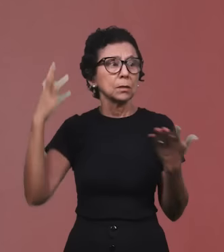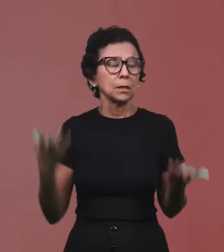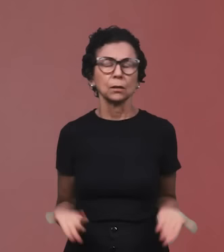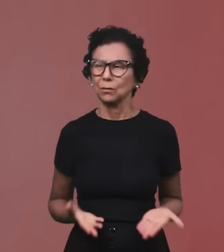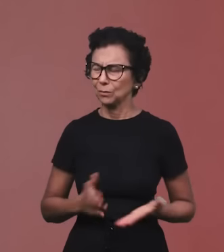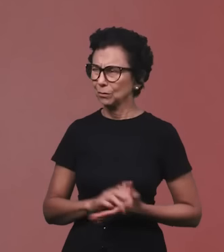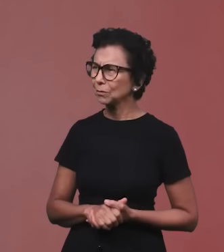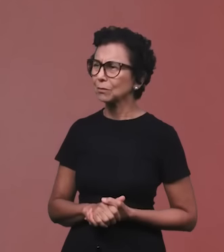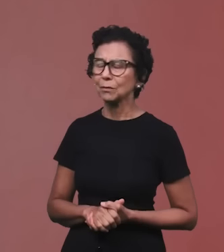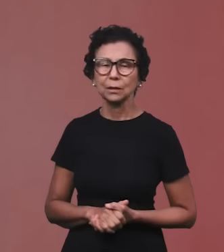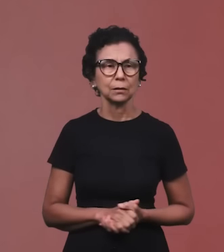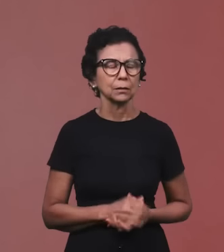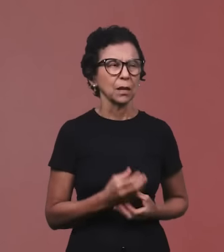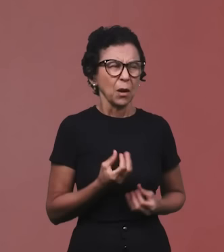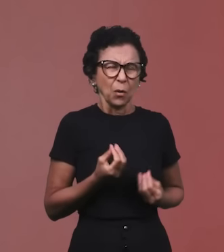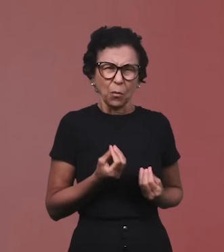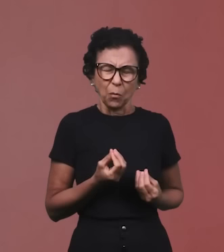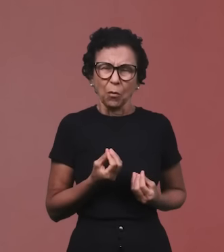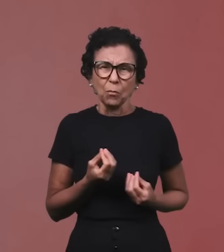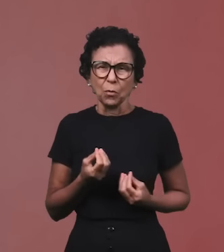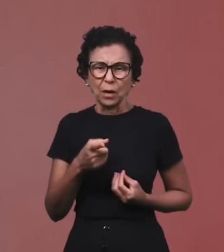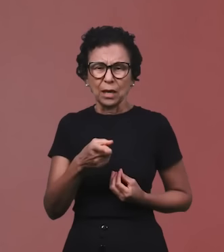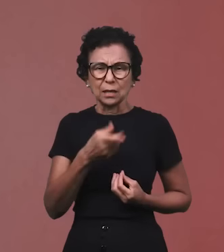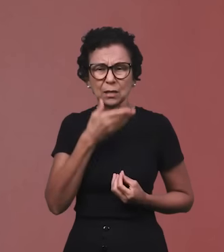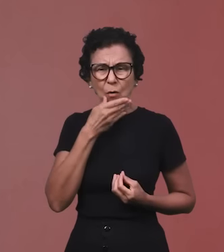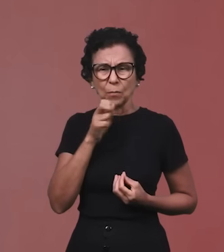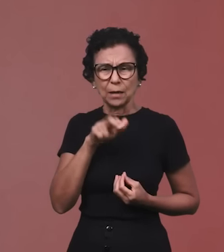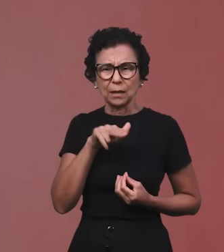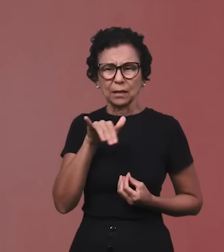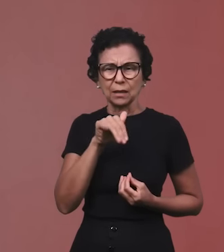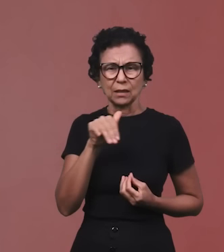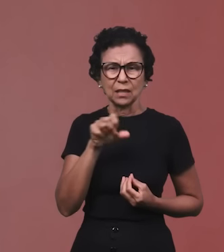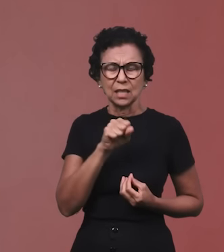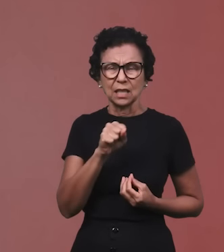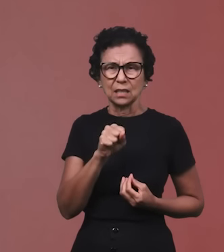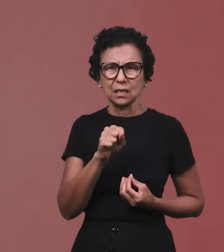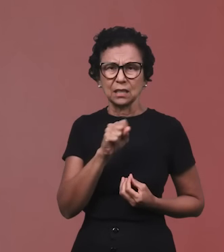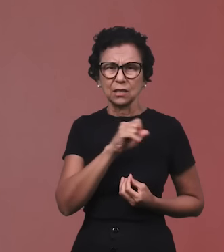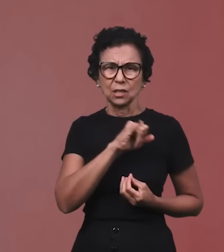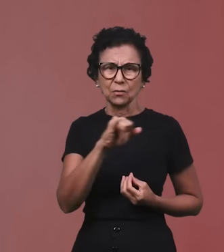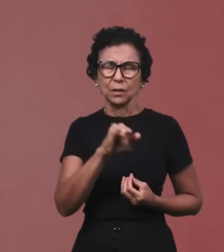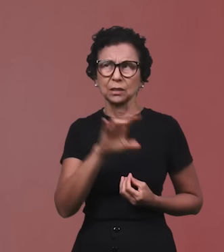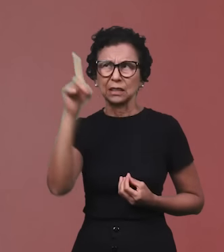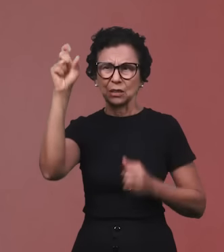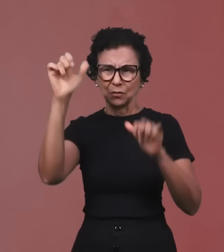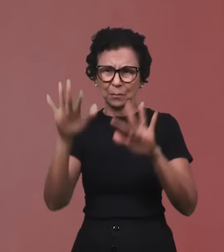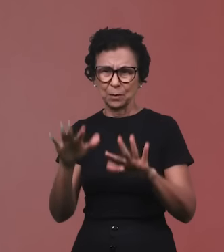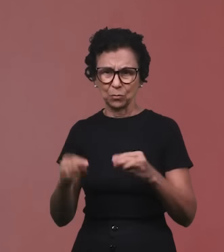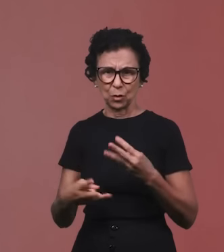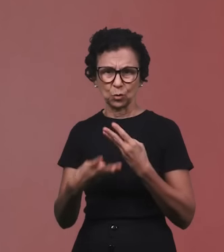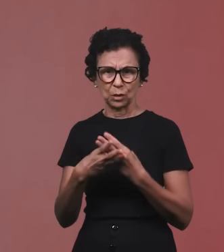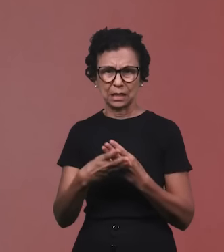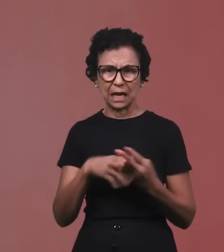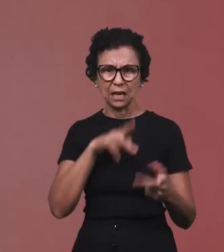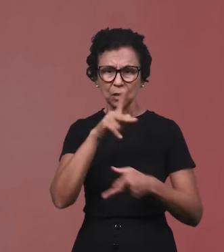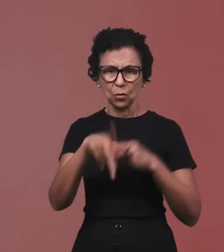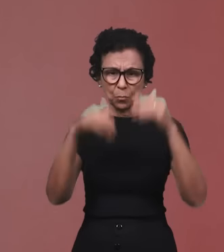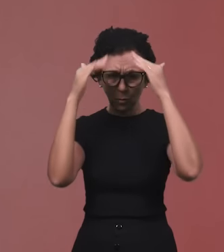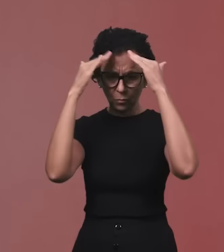peraí, o sujeito está dizendo que Deus vai restaurar Judá, que Deus vai abençoar o povo em pecado, o povo na idolatria, o povo